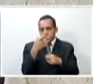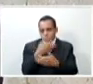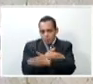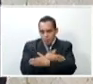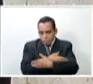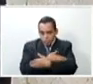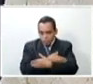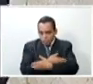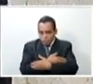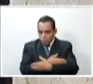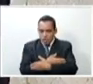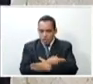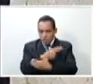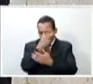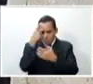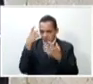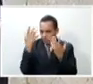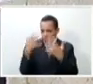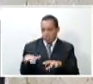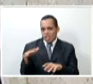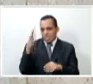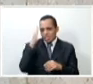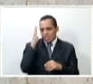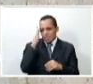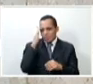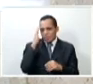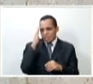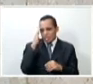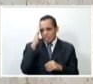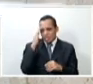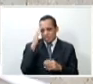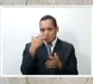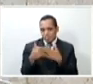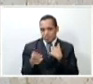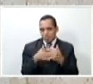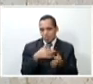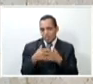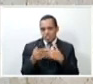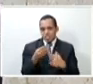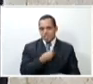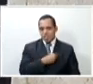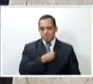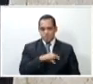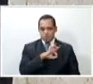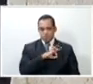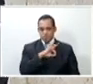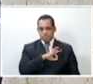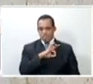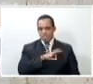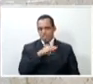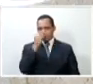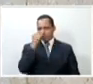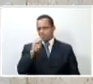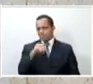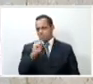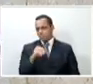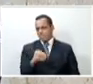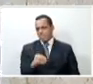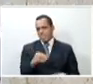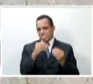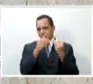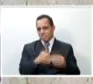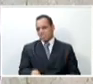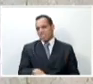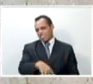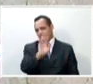porque a vida do policial militar, do guarda civil metropolitano, do policial civil, não vale nada. Então é o que eu falei, vamos parar com essa briga